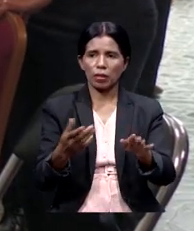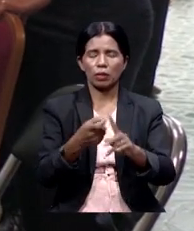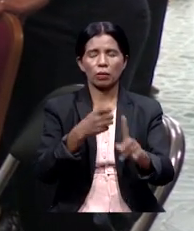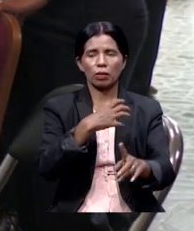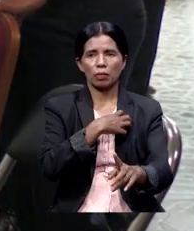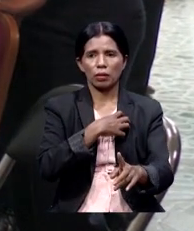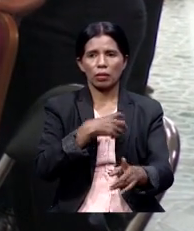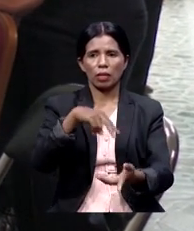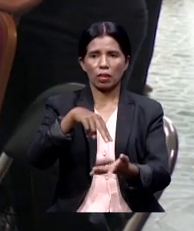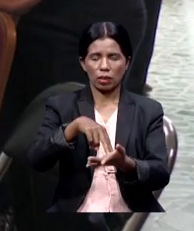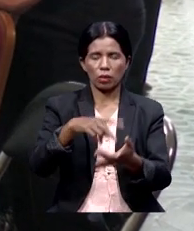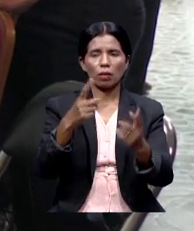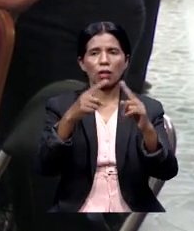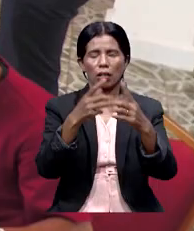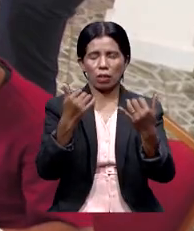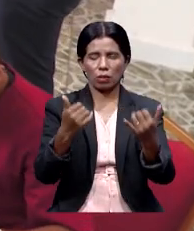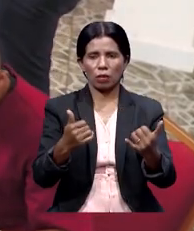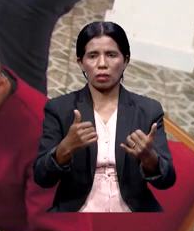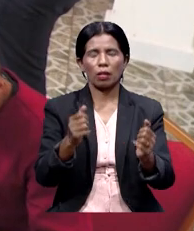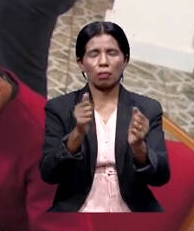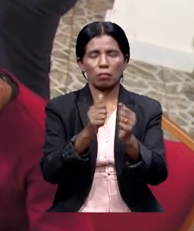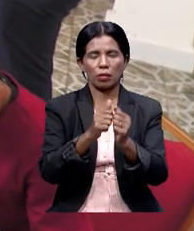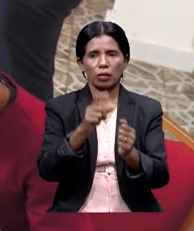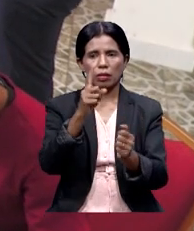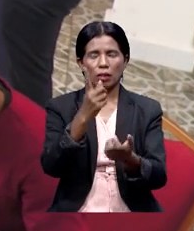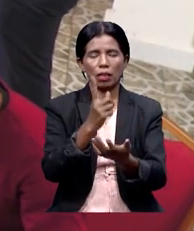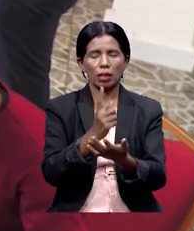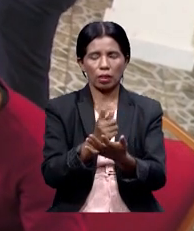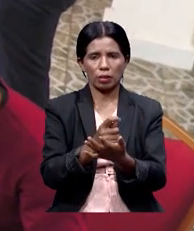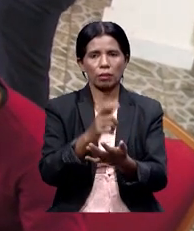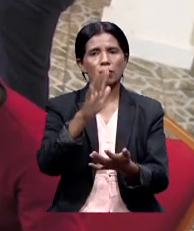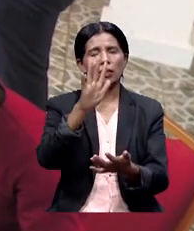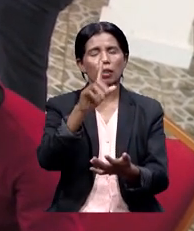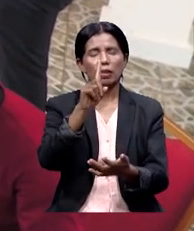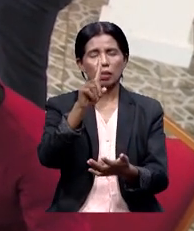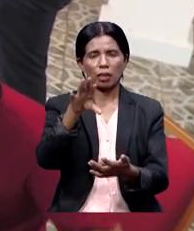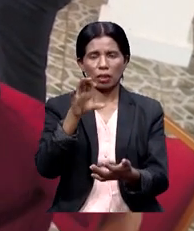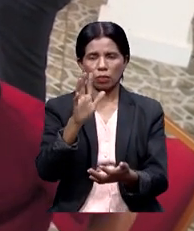Peniteli harito agora, hamutuk atusida runu resinen. João Carlos Tomás Soares, Diemen.